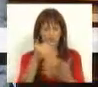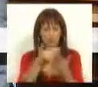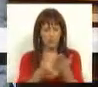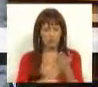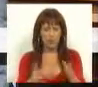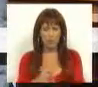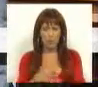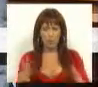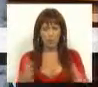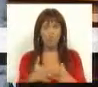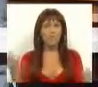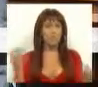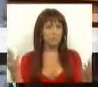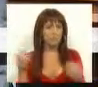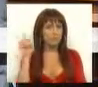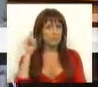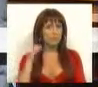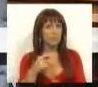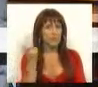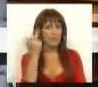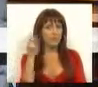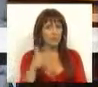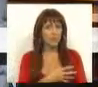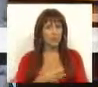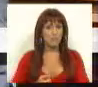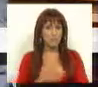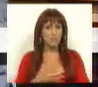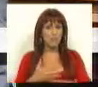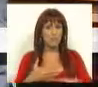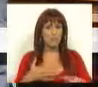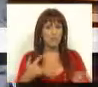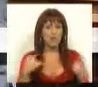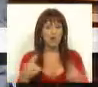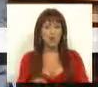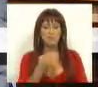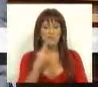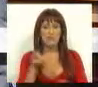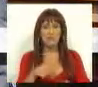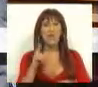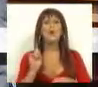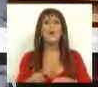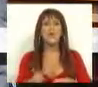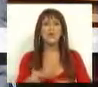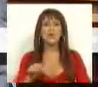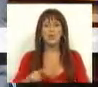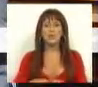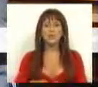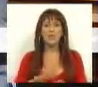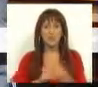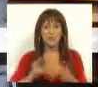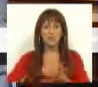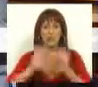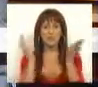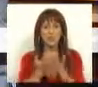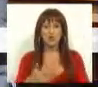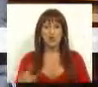um crescimento significativo e permanente do desemprego. E o que nós temos percebido também é que o nosso Secretário-Geral e o Partido Socialista